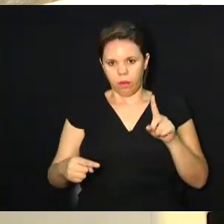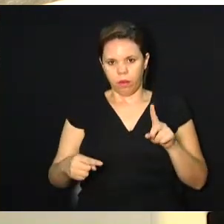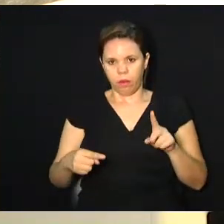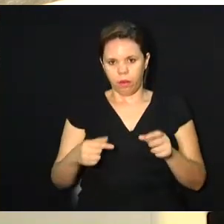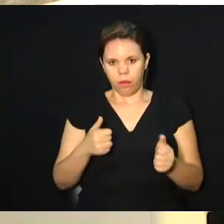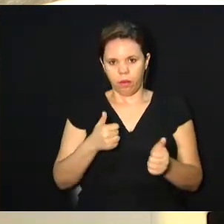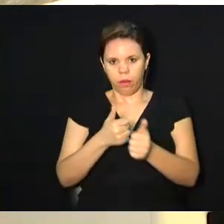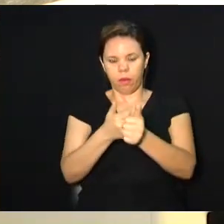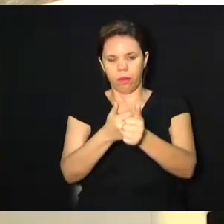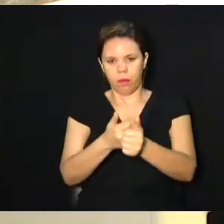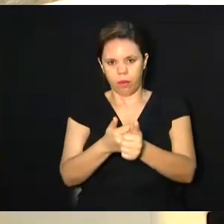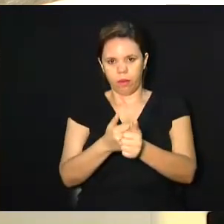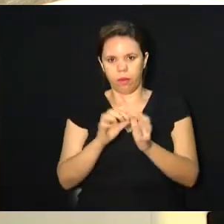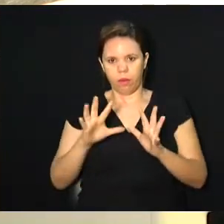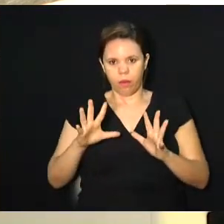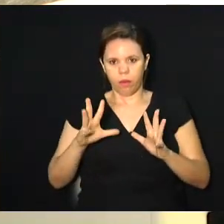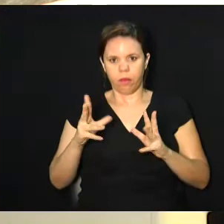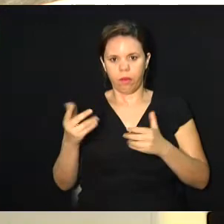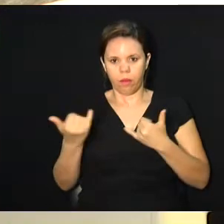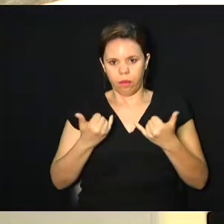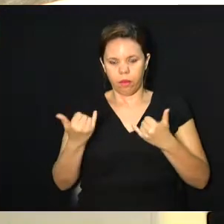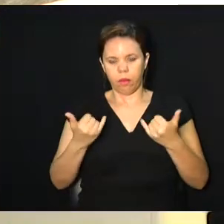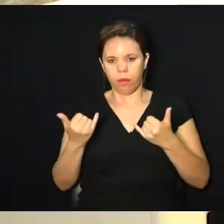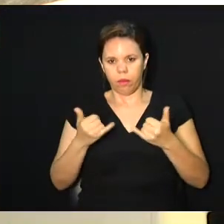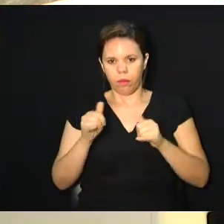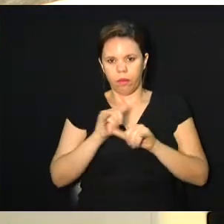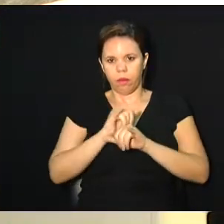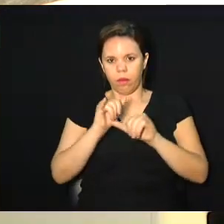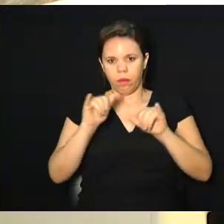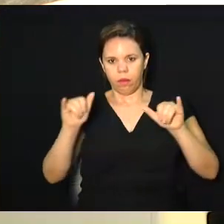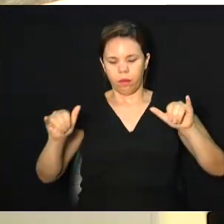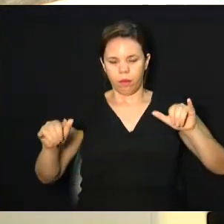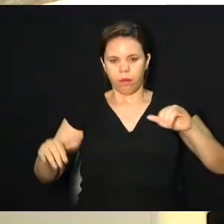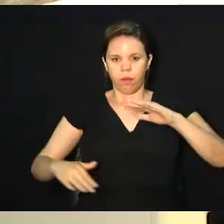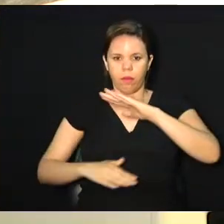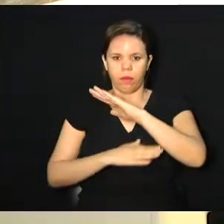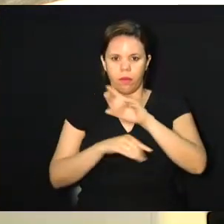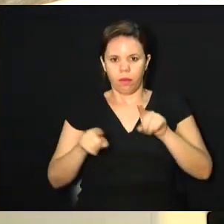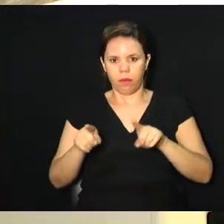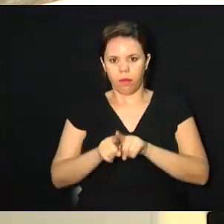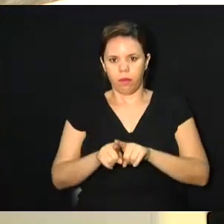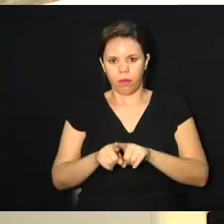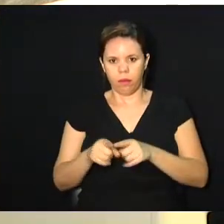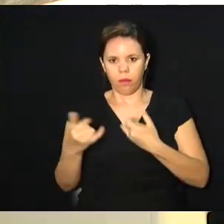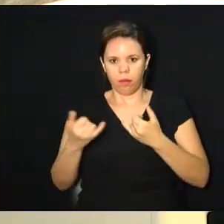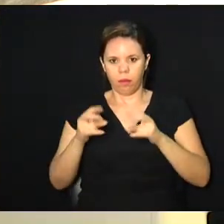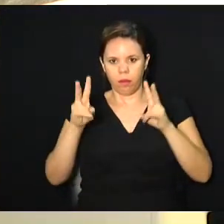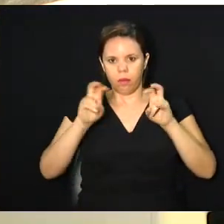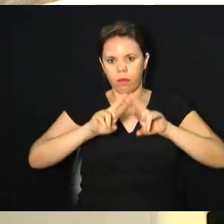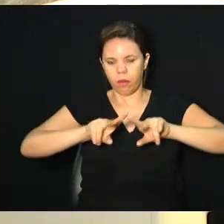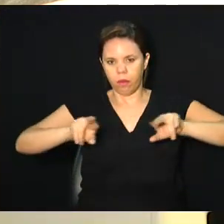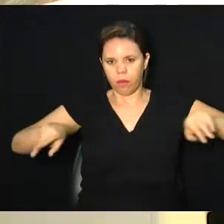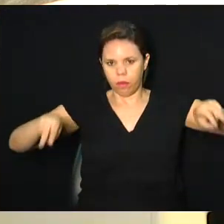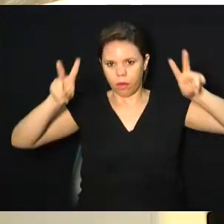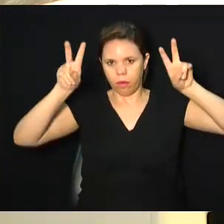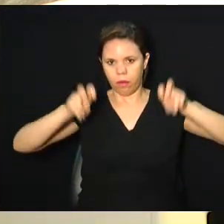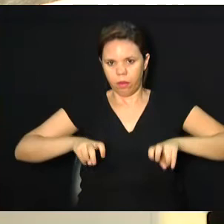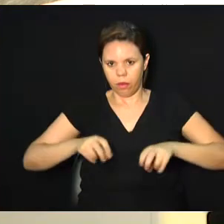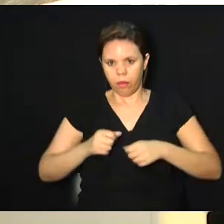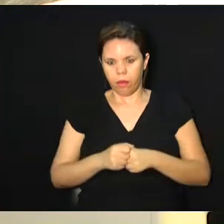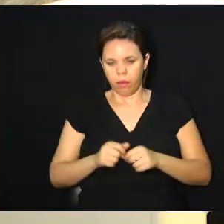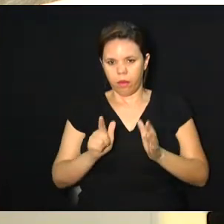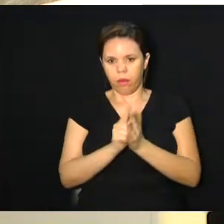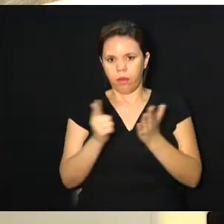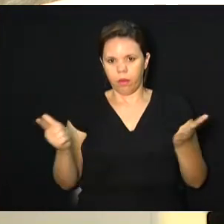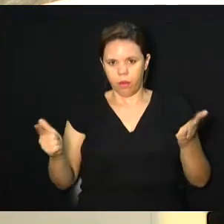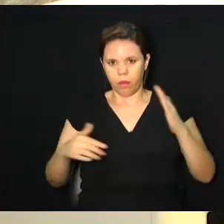você acompanha todas as notícias do Legislativo e também informações de diversos assuntos no